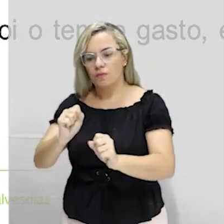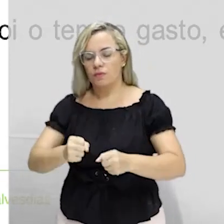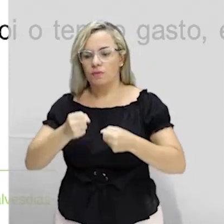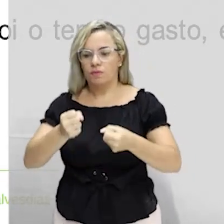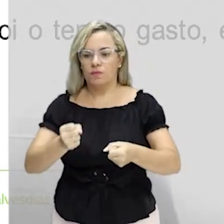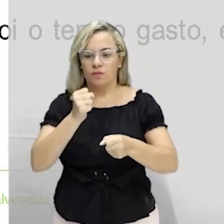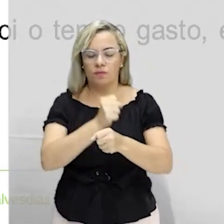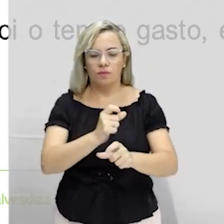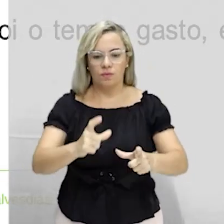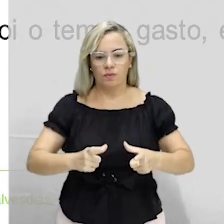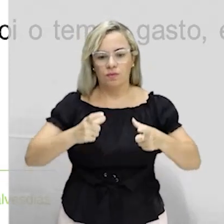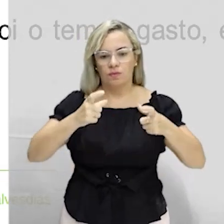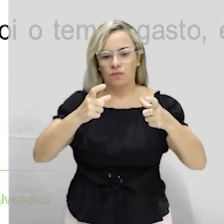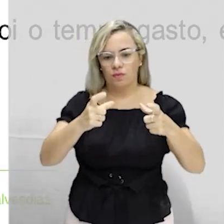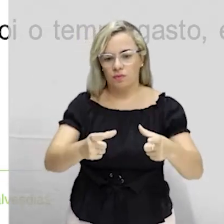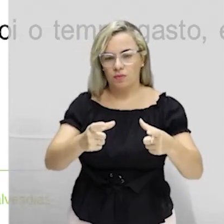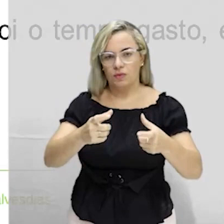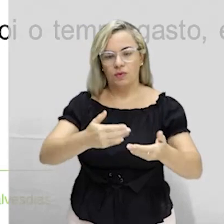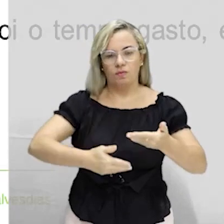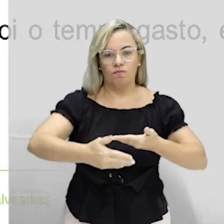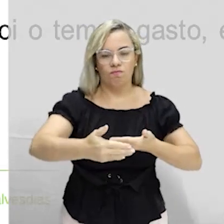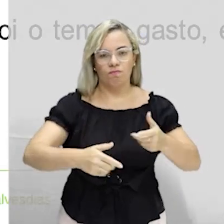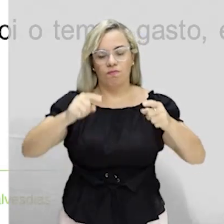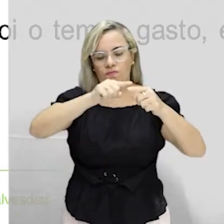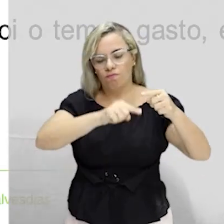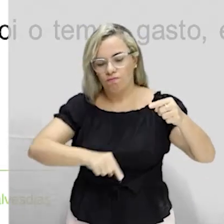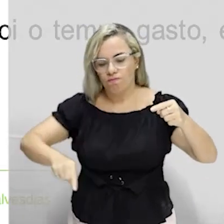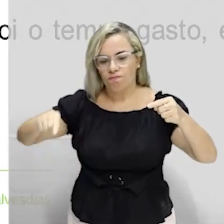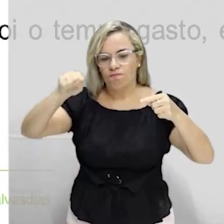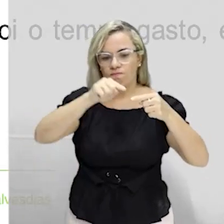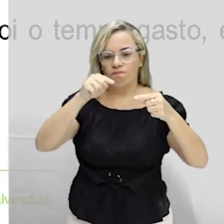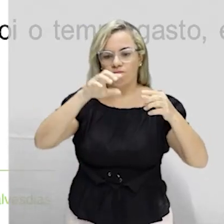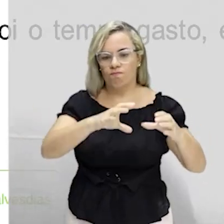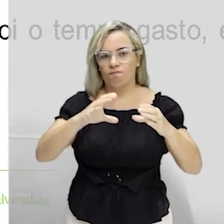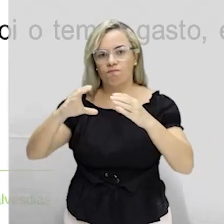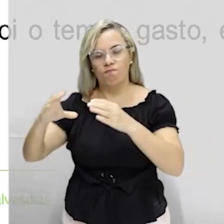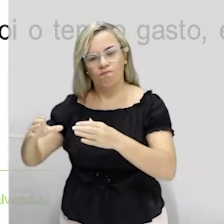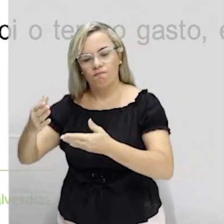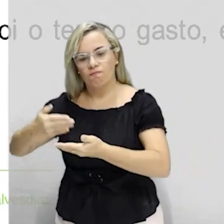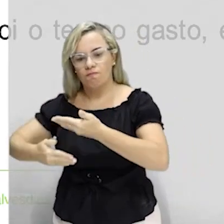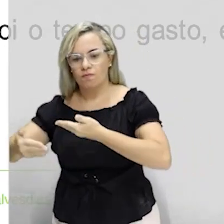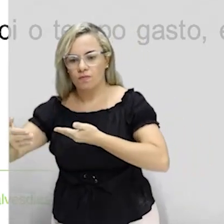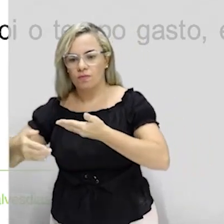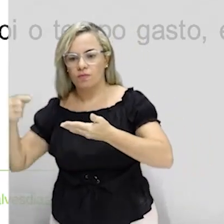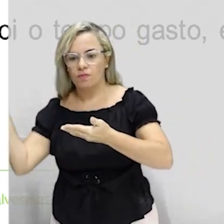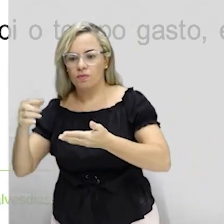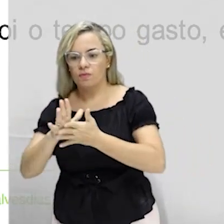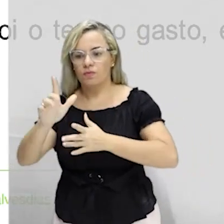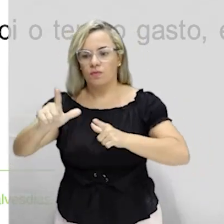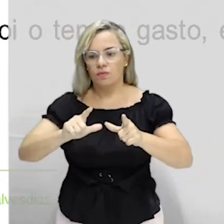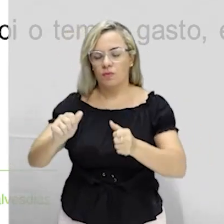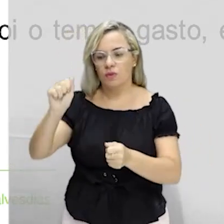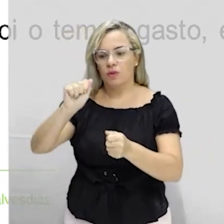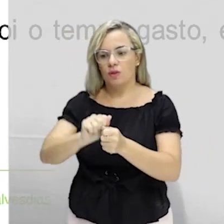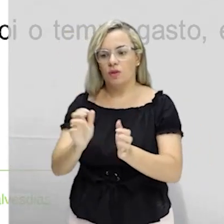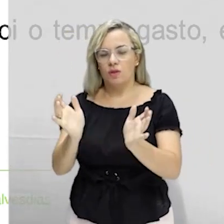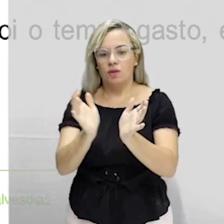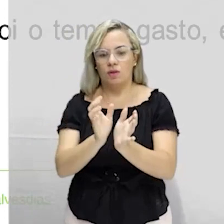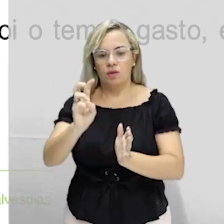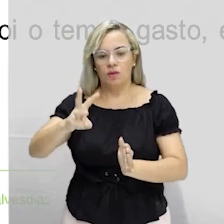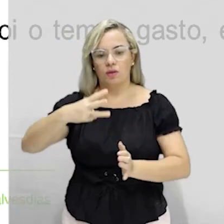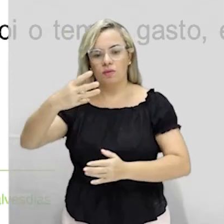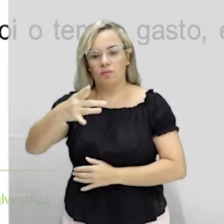podem fazer paradas nos boxes para efetuar troca de pneus. Nessas trocas, o trabalho é feito por um grupo de